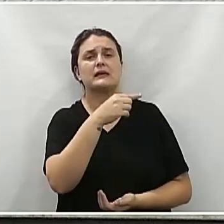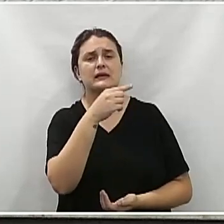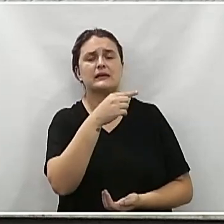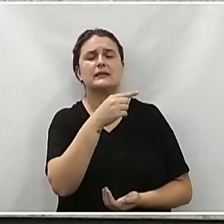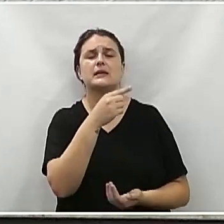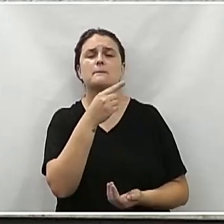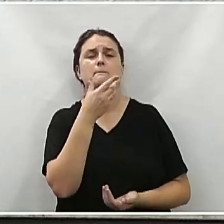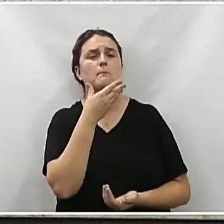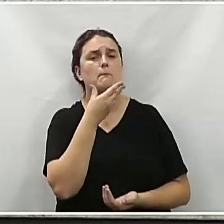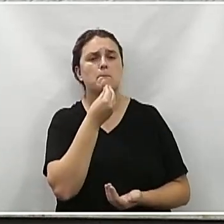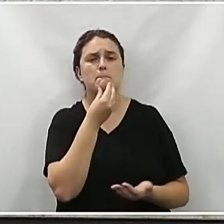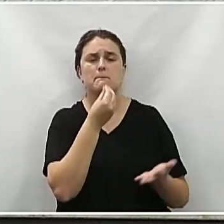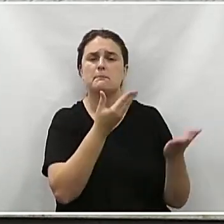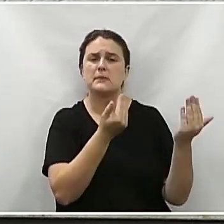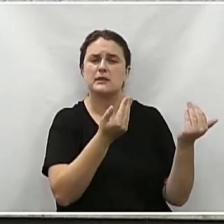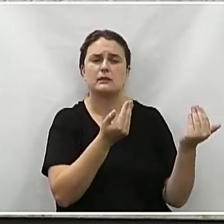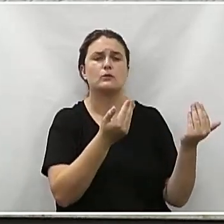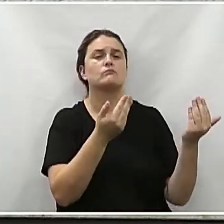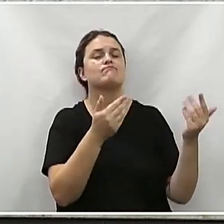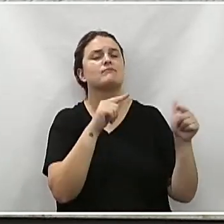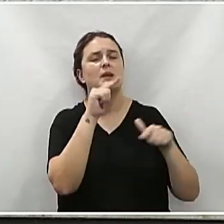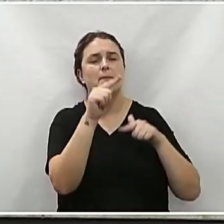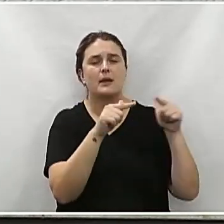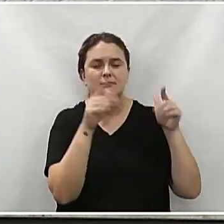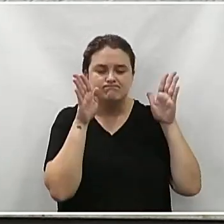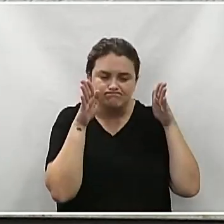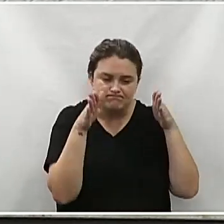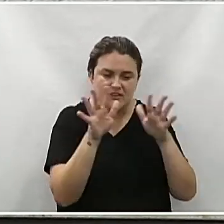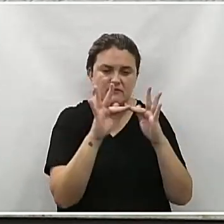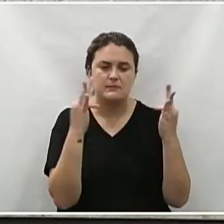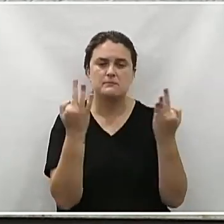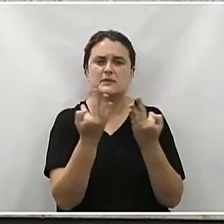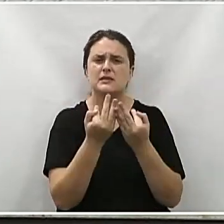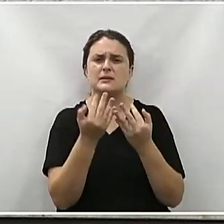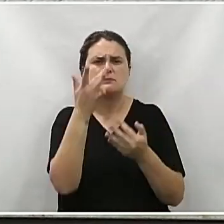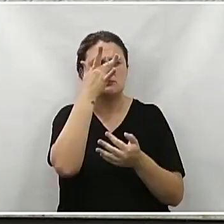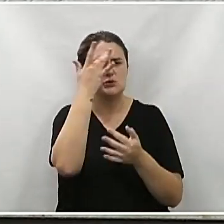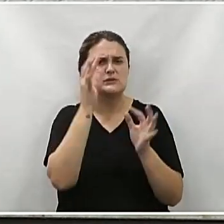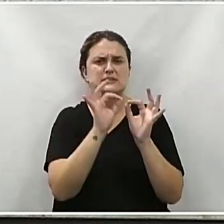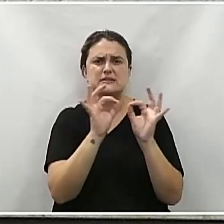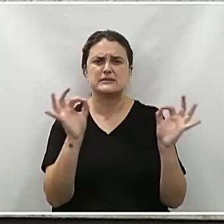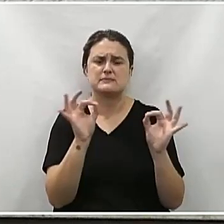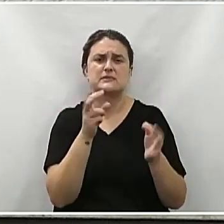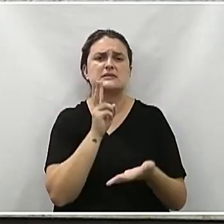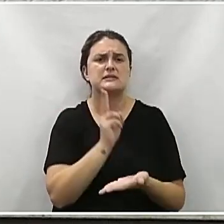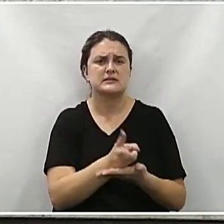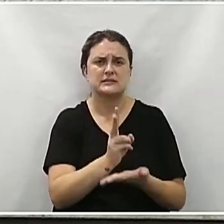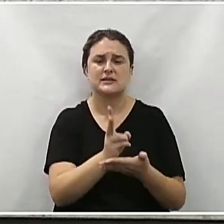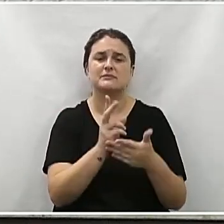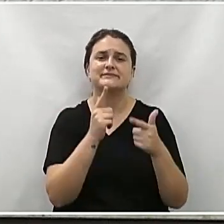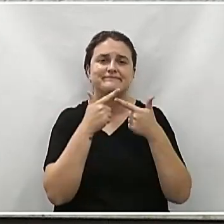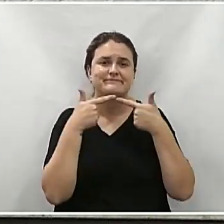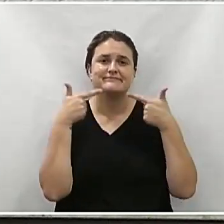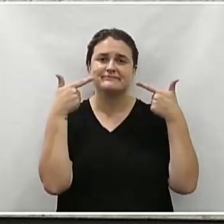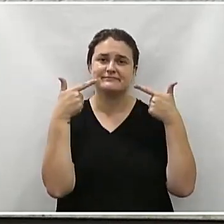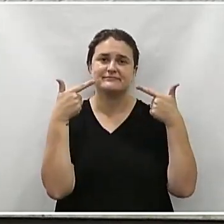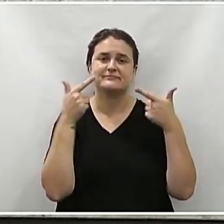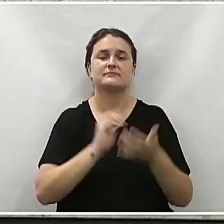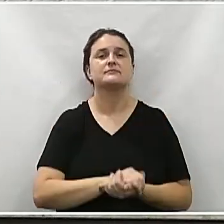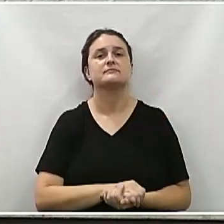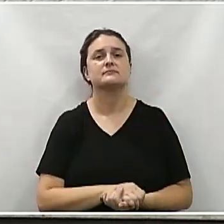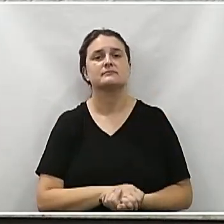um rapaz trabalhador, dedicado à família e de hábitos simples. Levava sempre consigo um sorriso fácil.